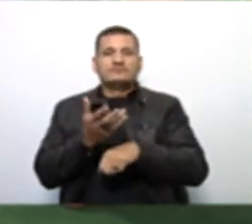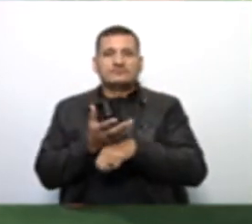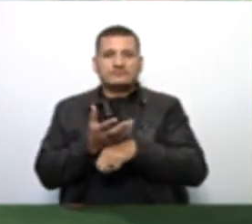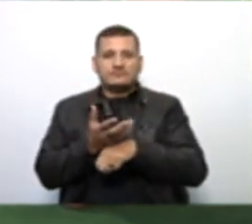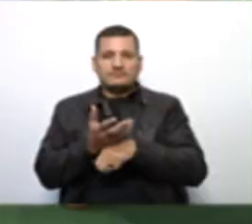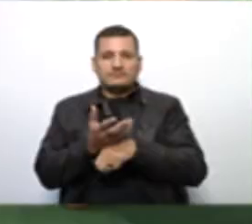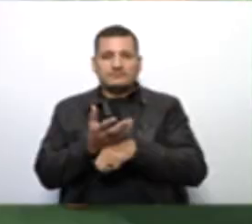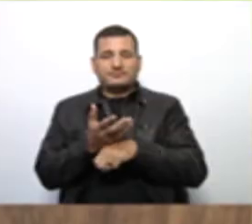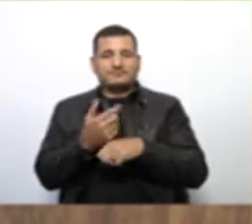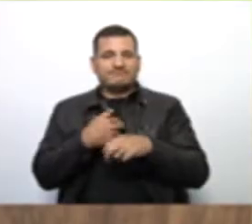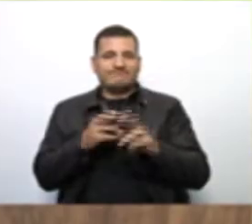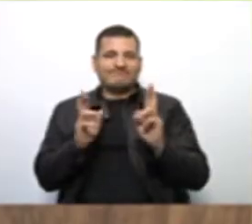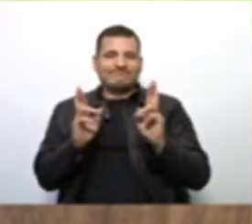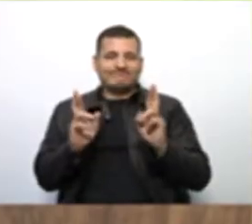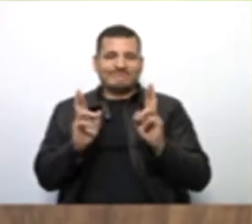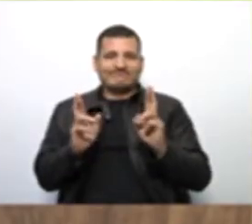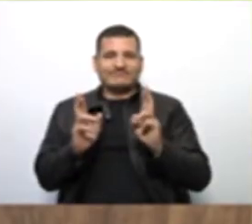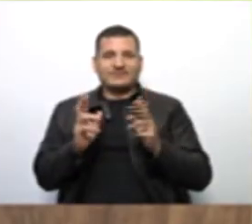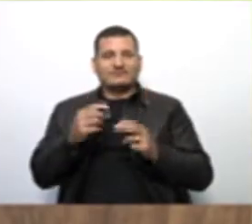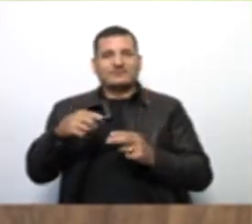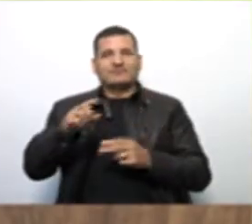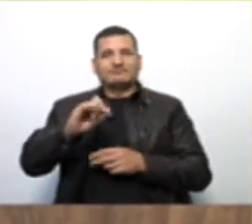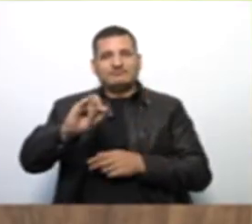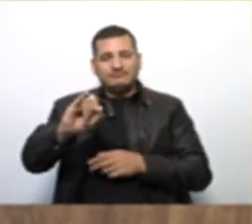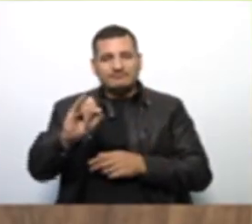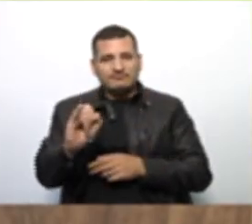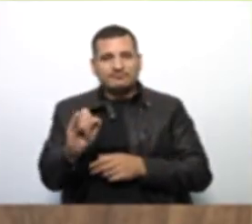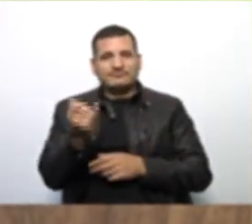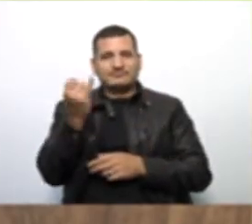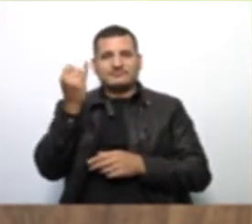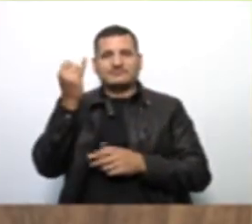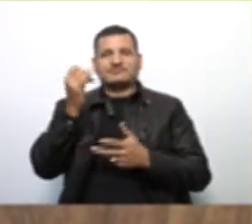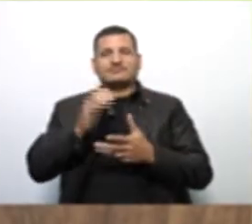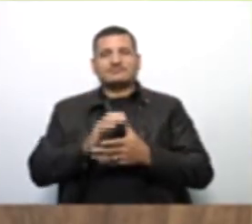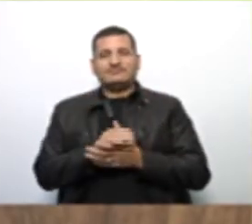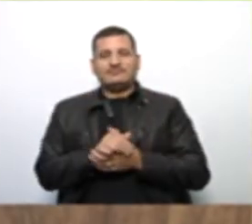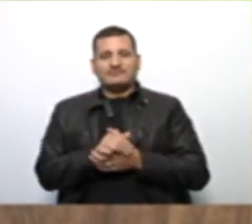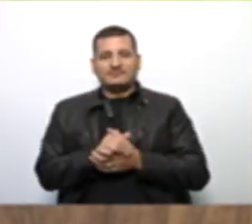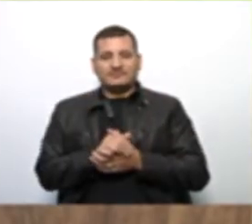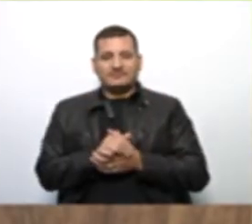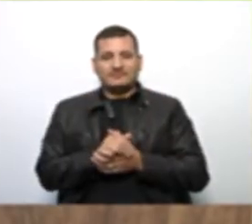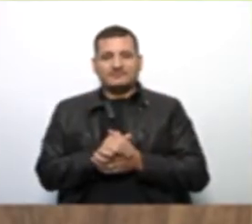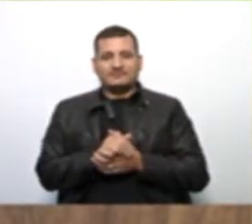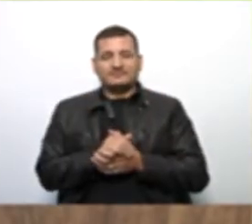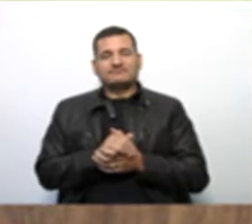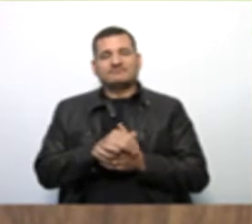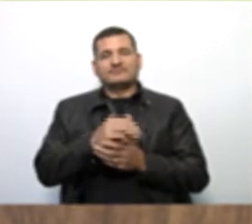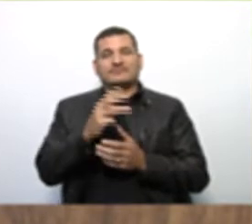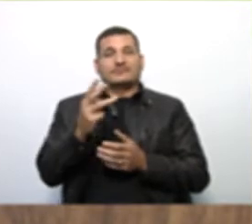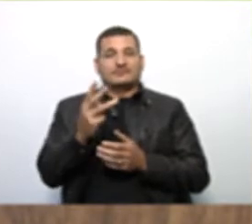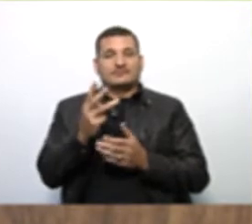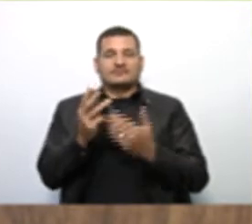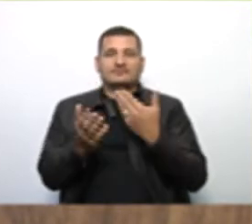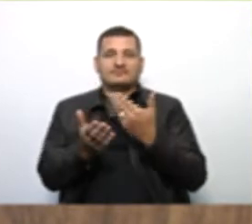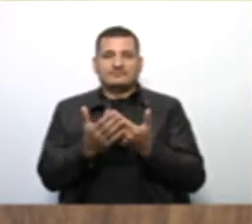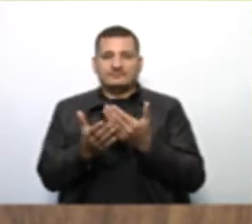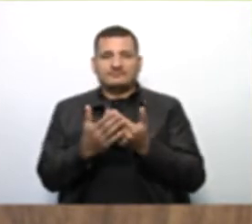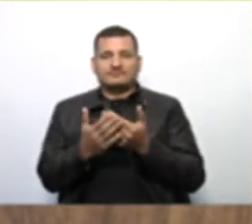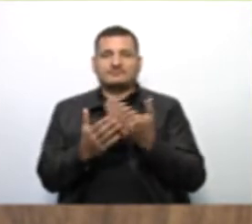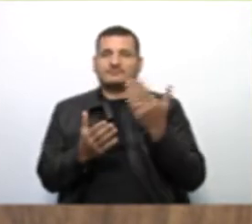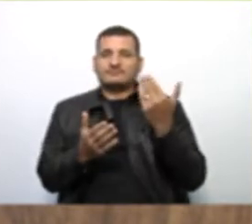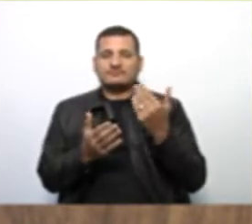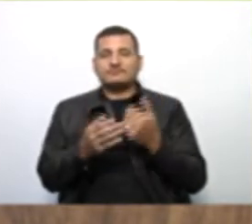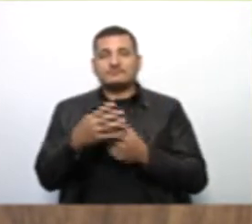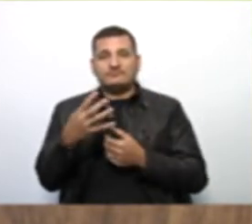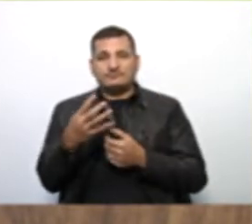Exatamente. Espero que vocês tenham aproveitado ao máximo aí, né, durante essas 3 aulas passadas e aproveitem ao máximo